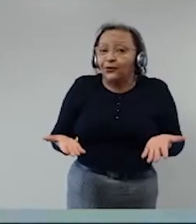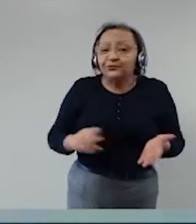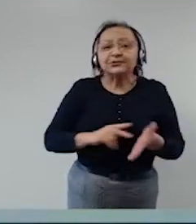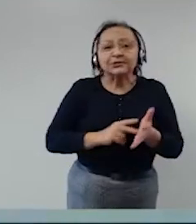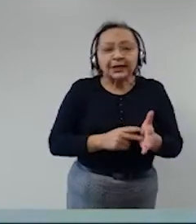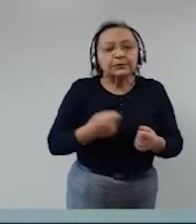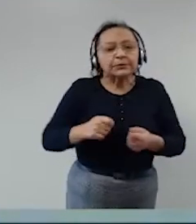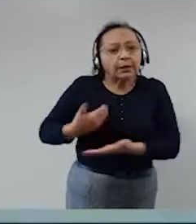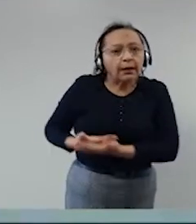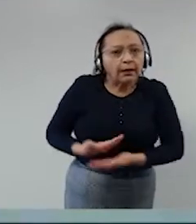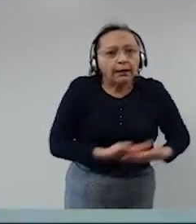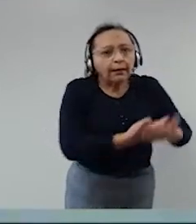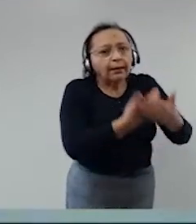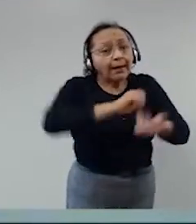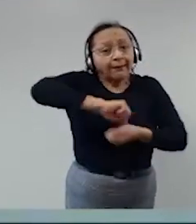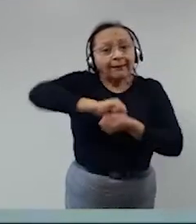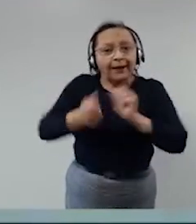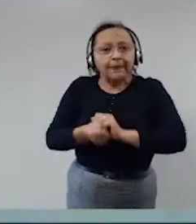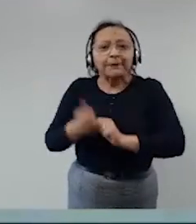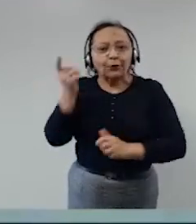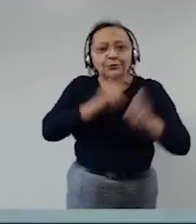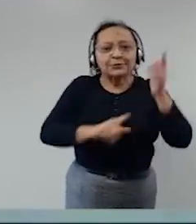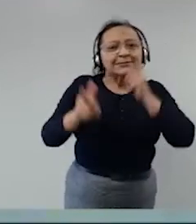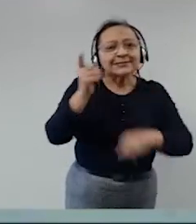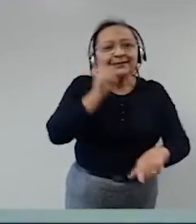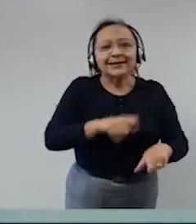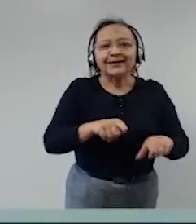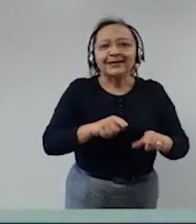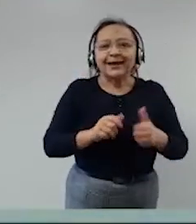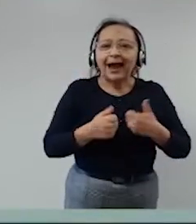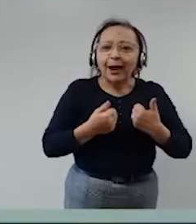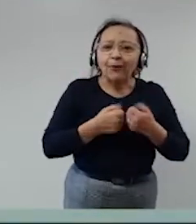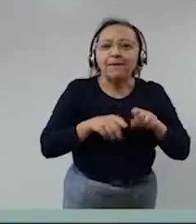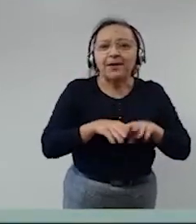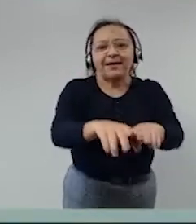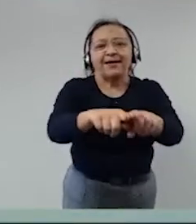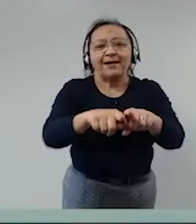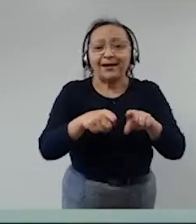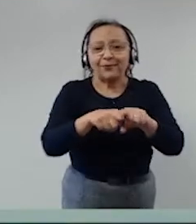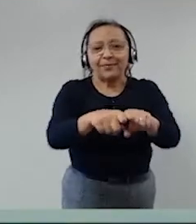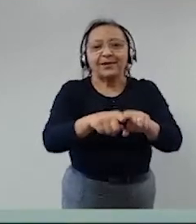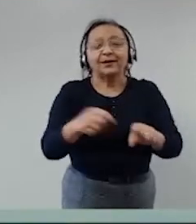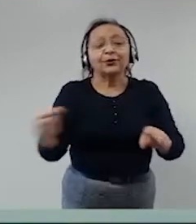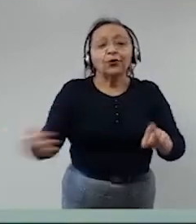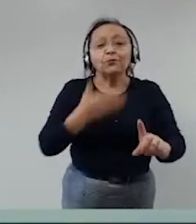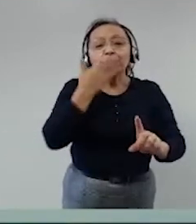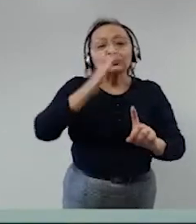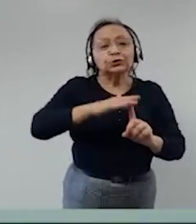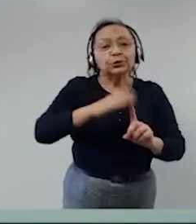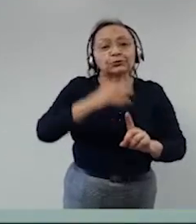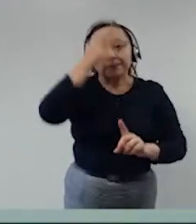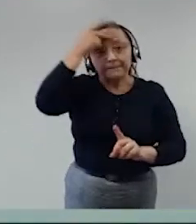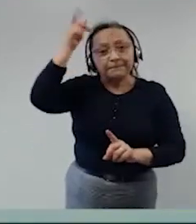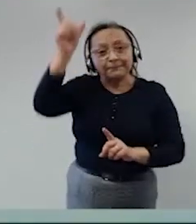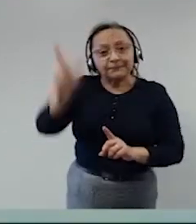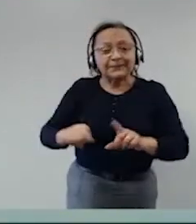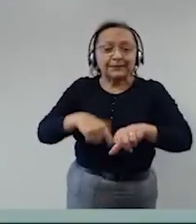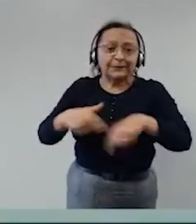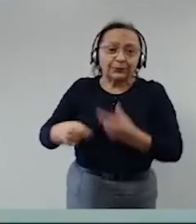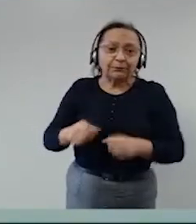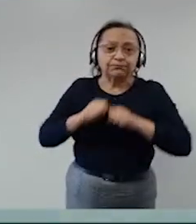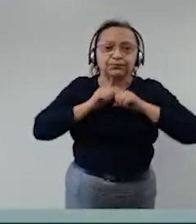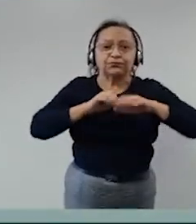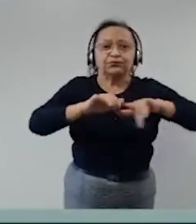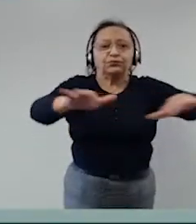se reinventar, portanto, para dar conta desse novo tipo de trabalhador